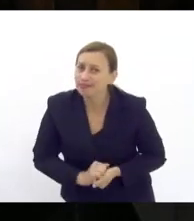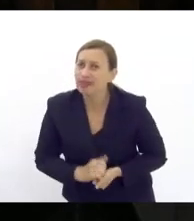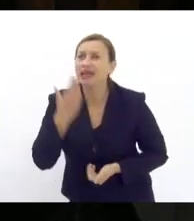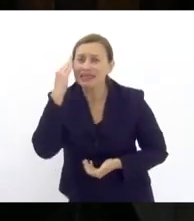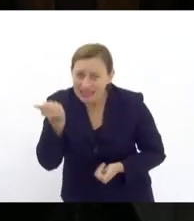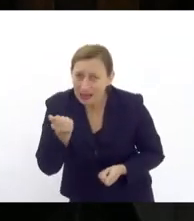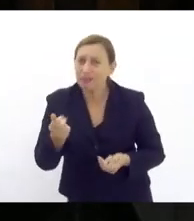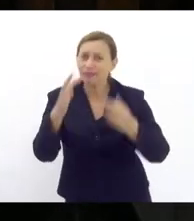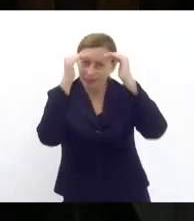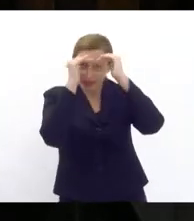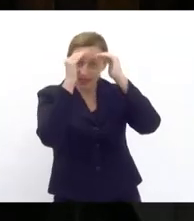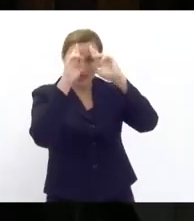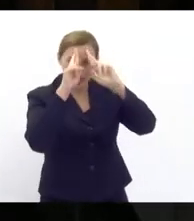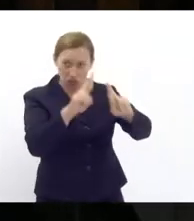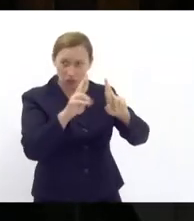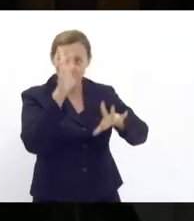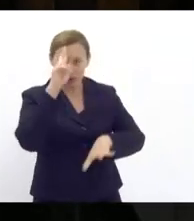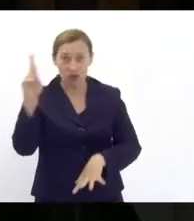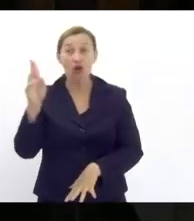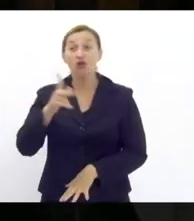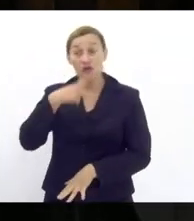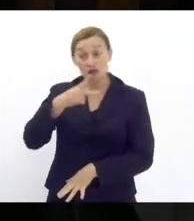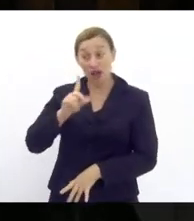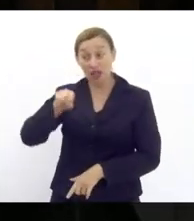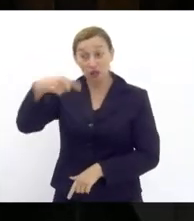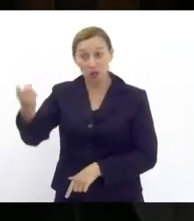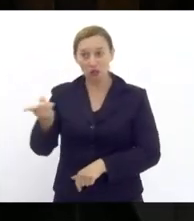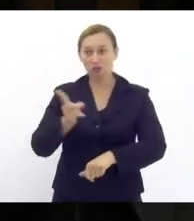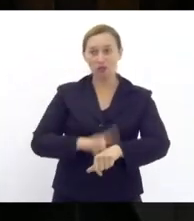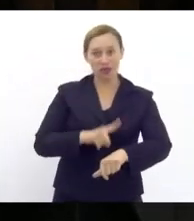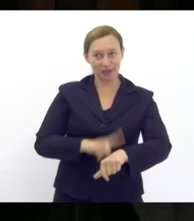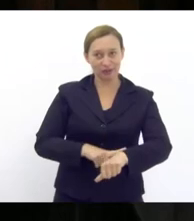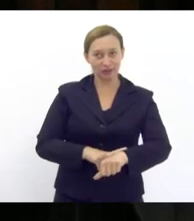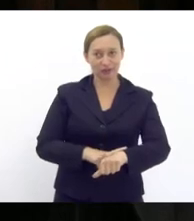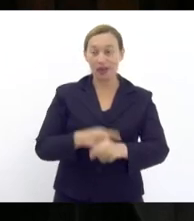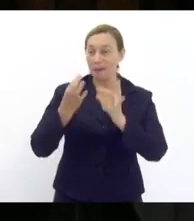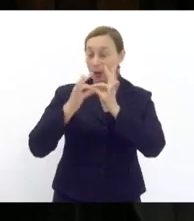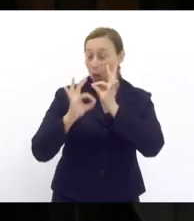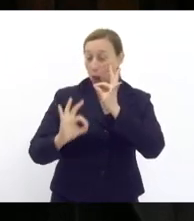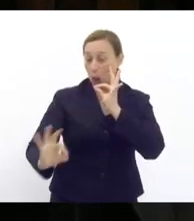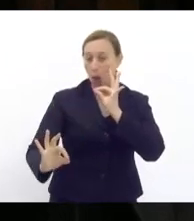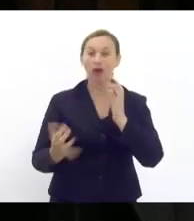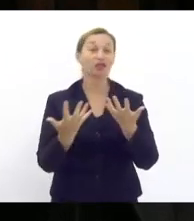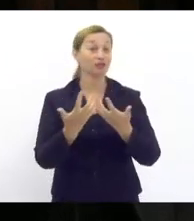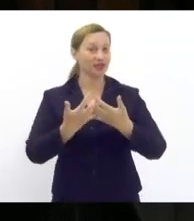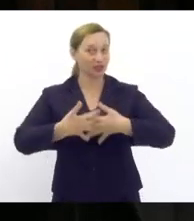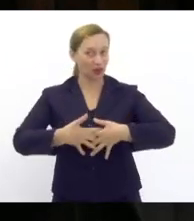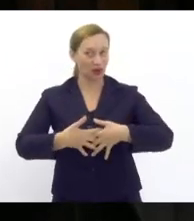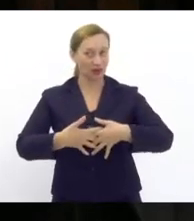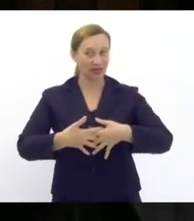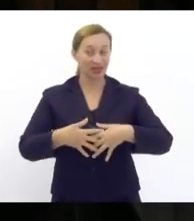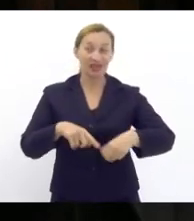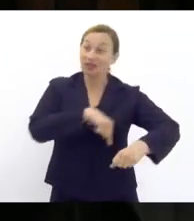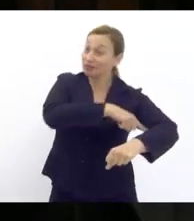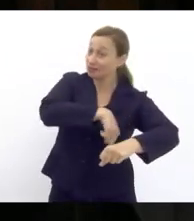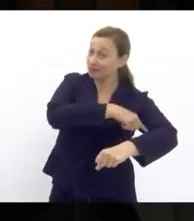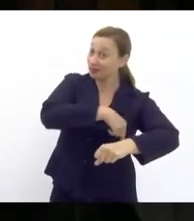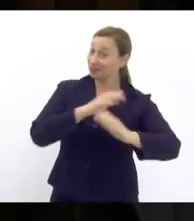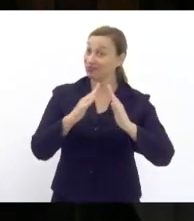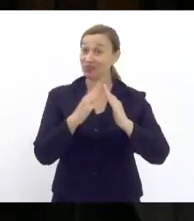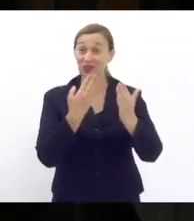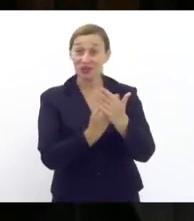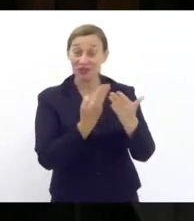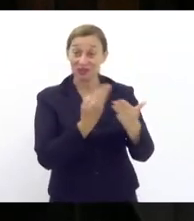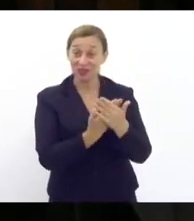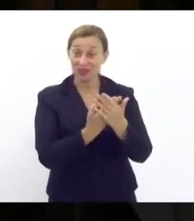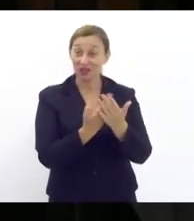à Vossa Excelência, eu vou falar no meu próximo expediente final para me alongar sobre Petrópolis, parabéns, as merendeiras, a próxima,